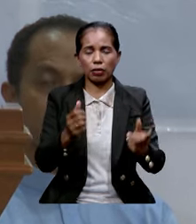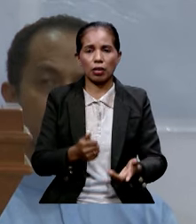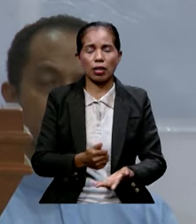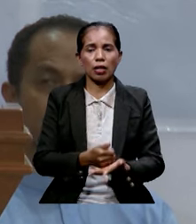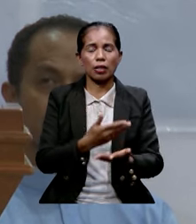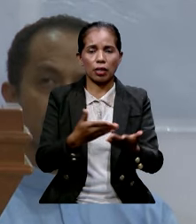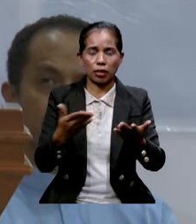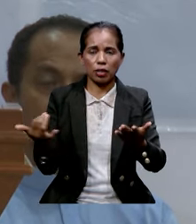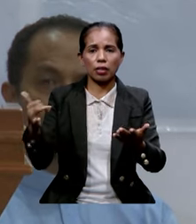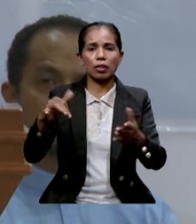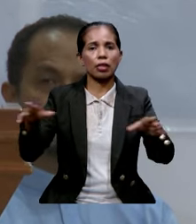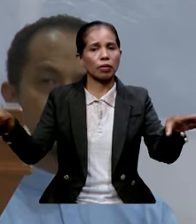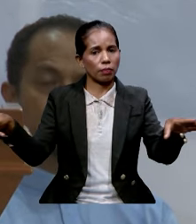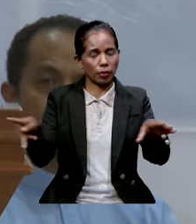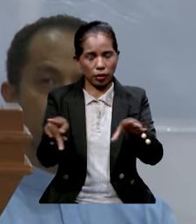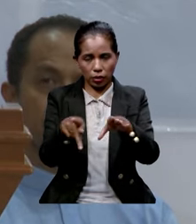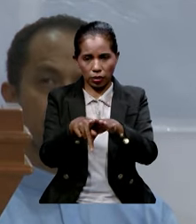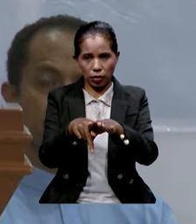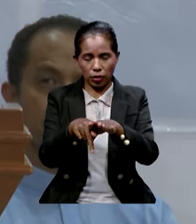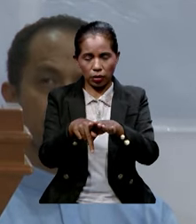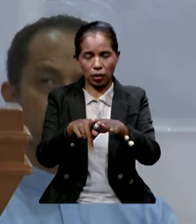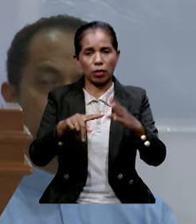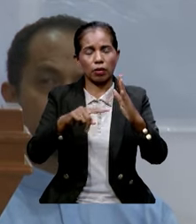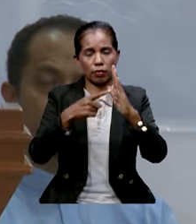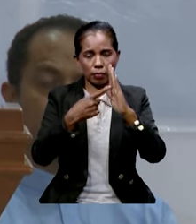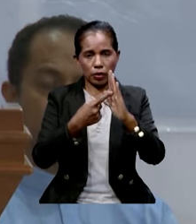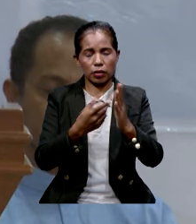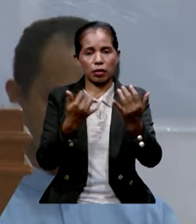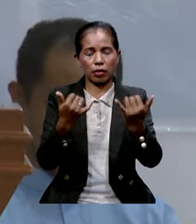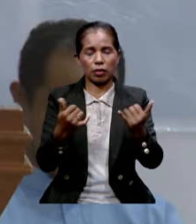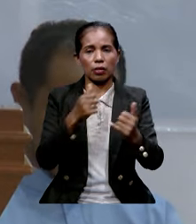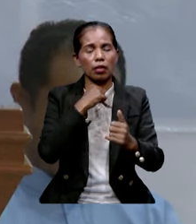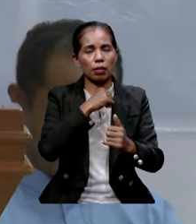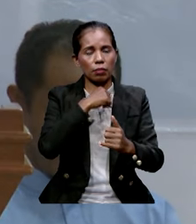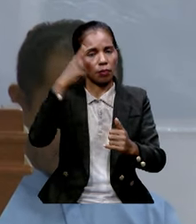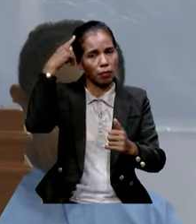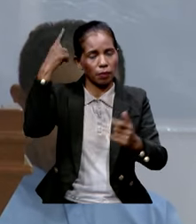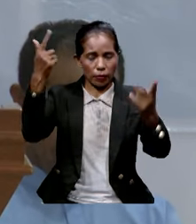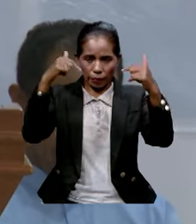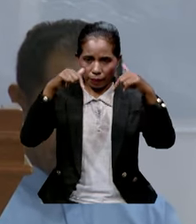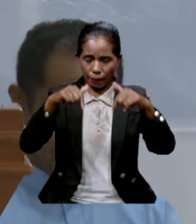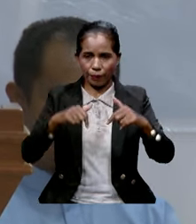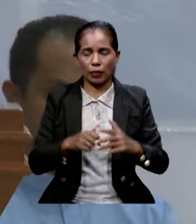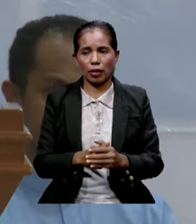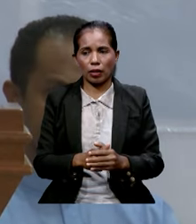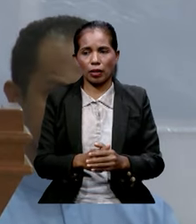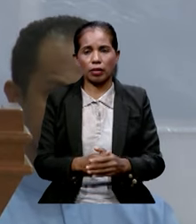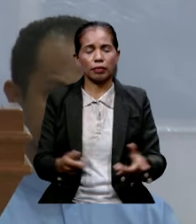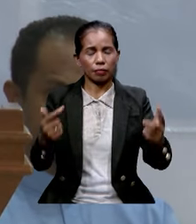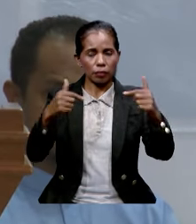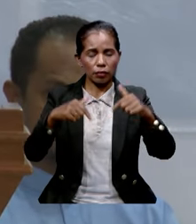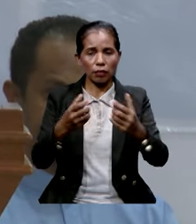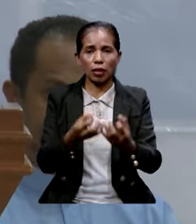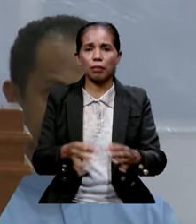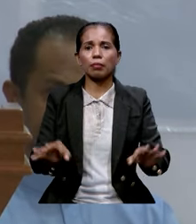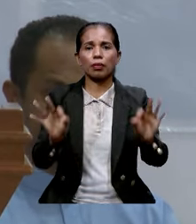a participarem e estarem juntos com o Santo Padre, o qual vem